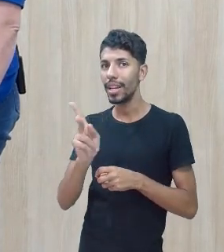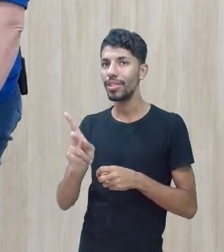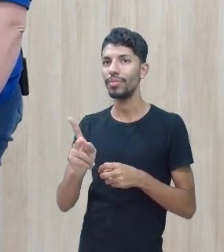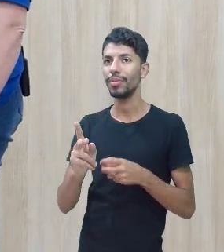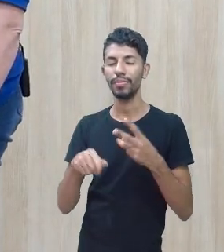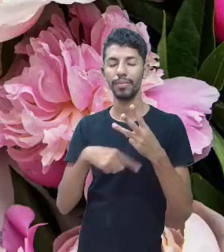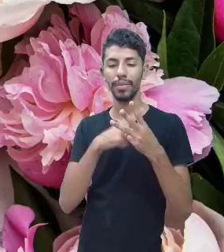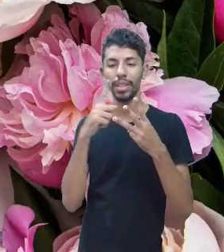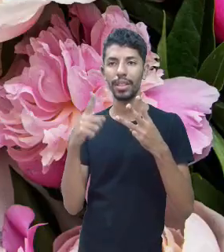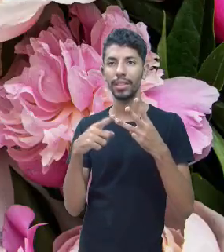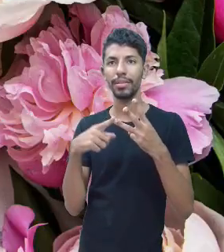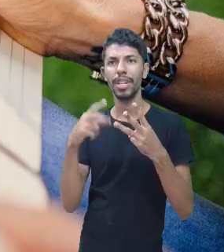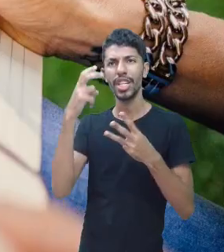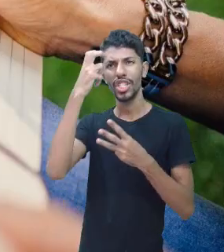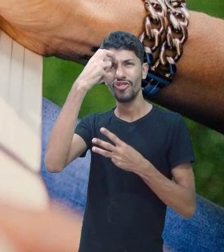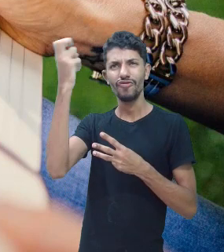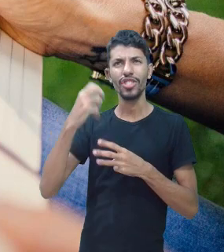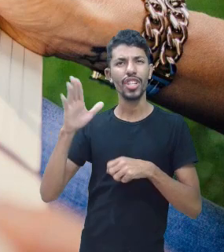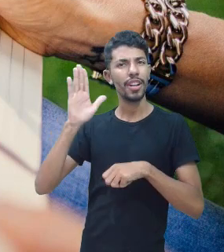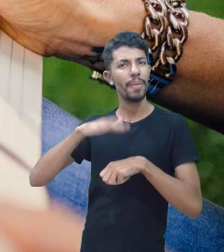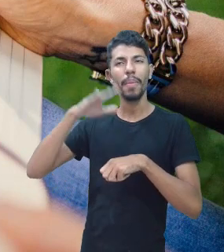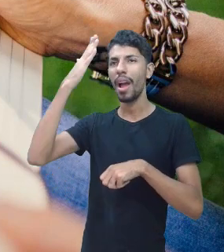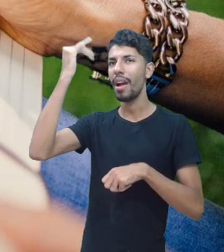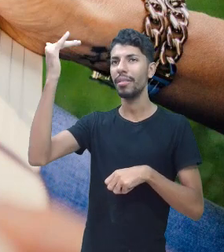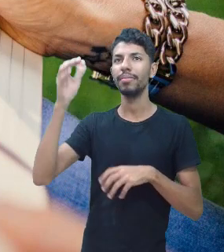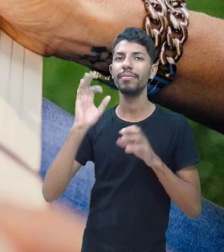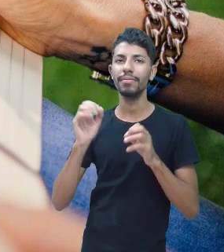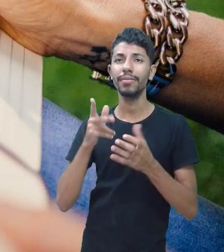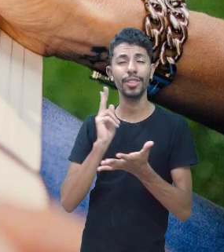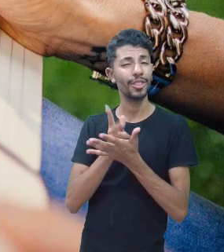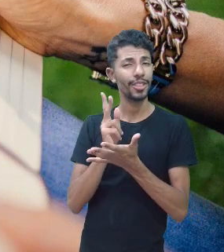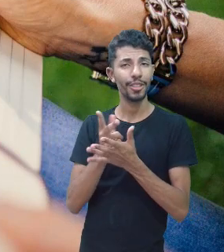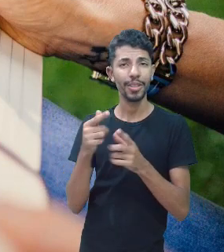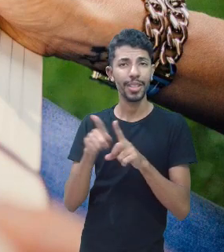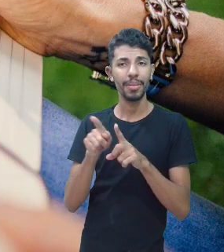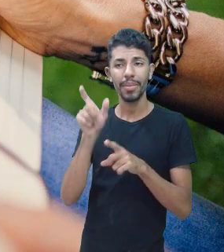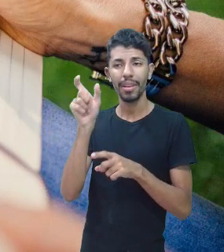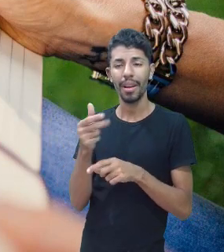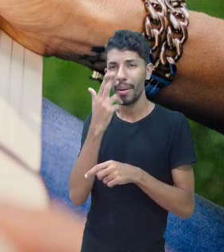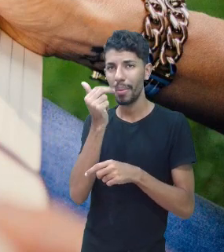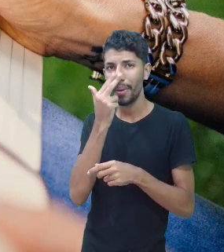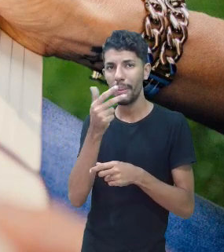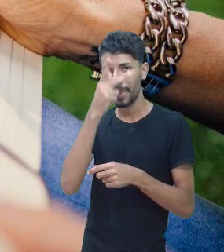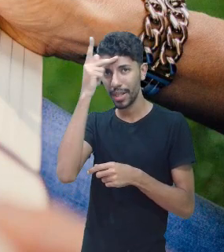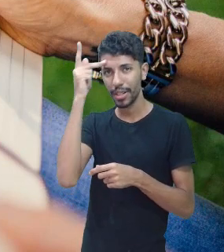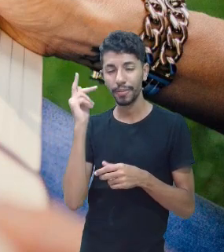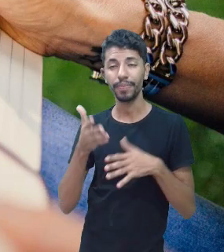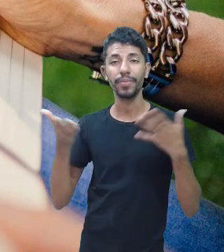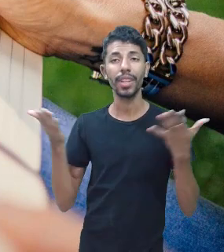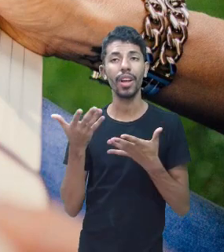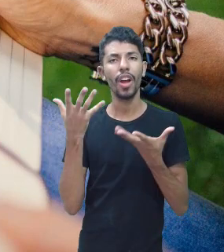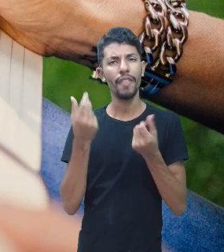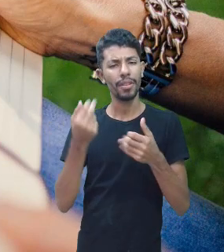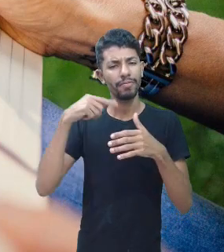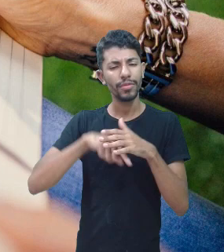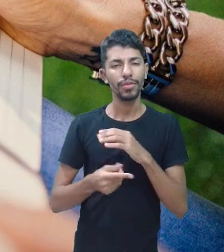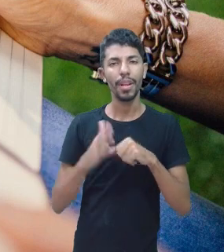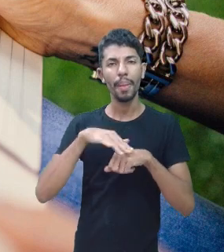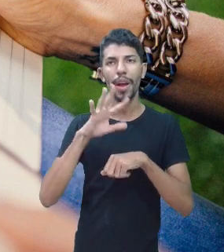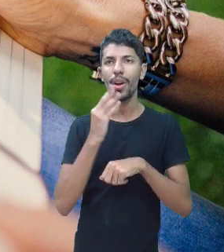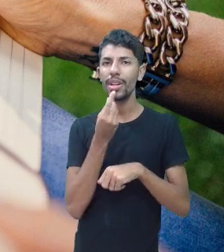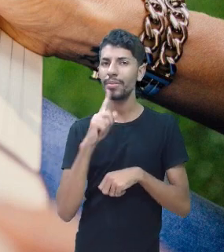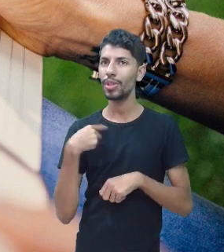Vamos aprofundar um pouco o nosso conhecimento. O que é léxico? Léxico é o conjunto de palavras de